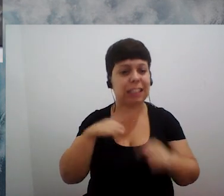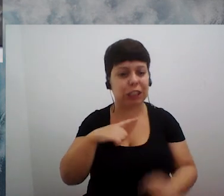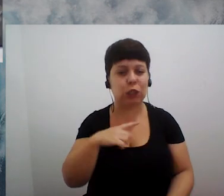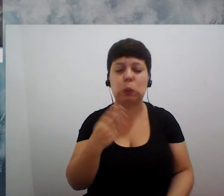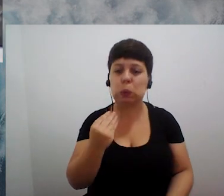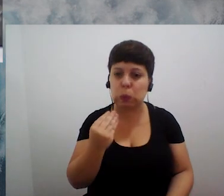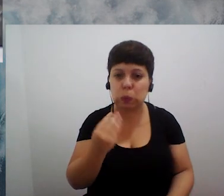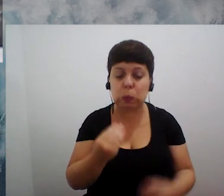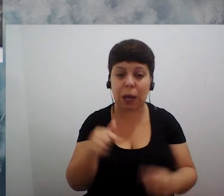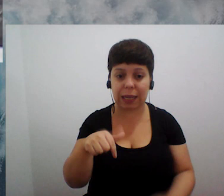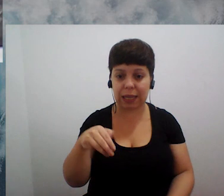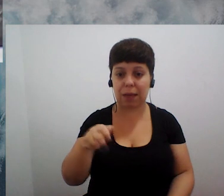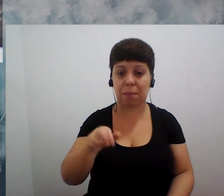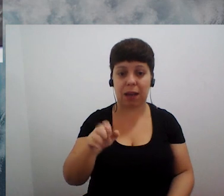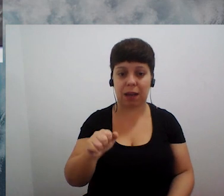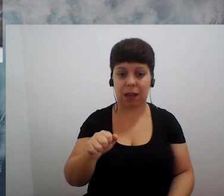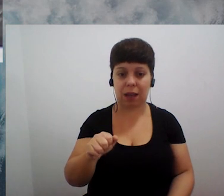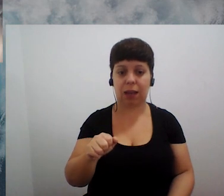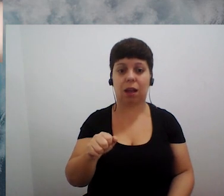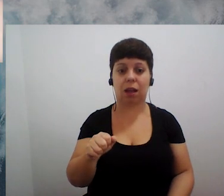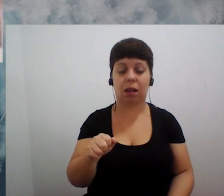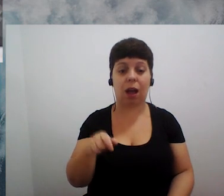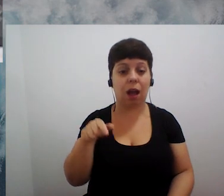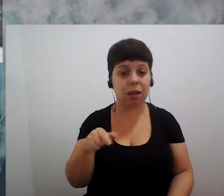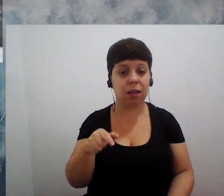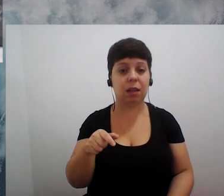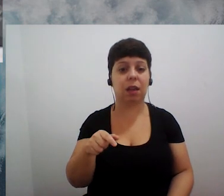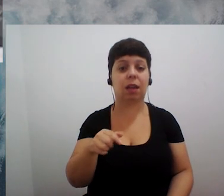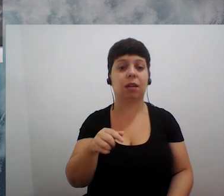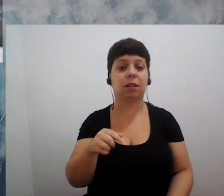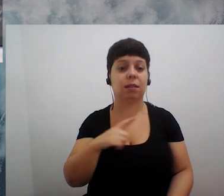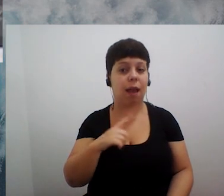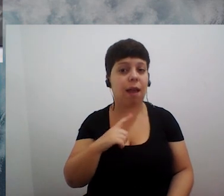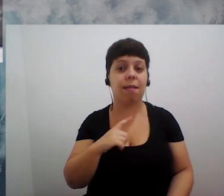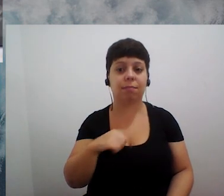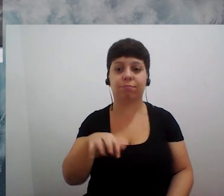muito característico daqui do território da Maré, né? E aí ele conta muito sobre o